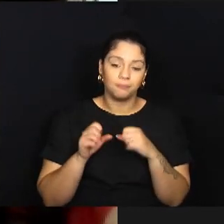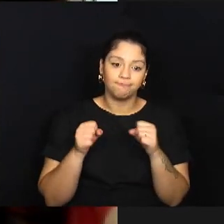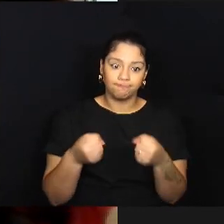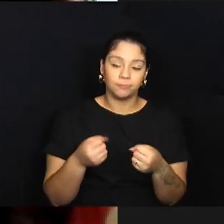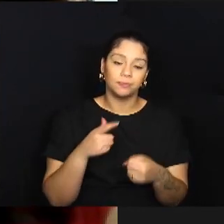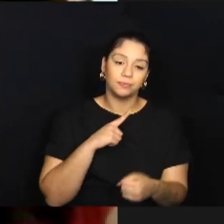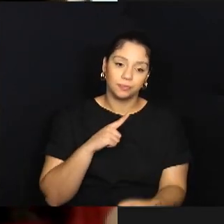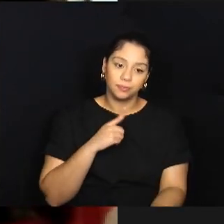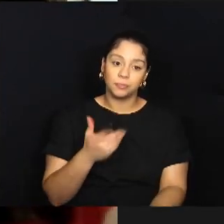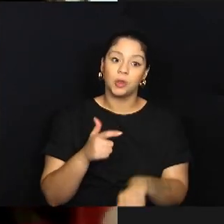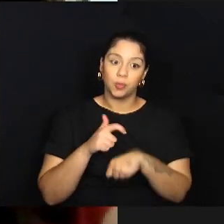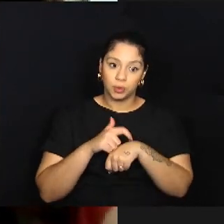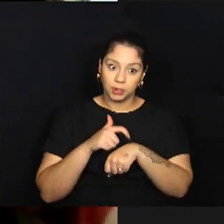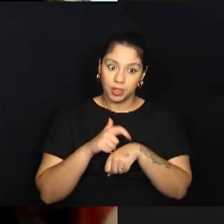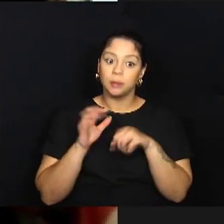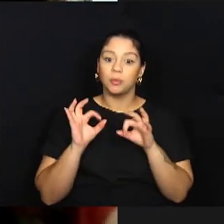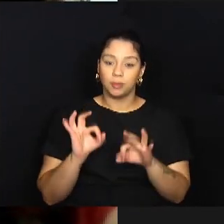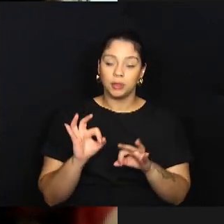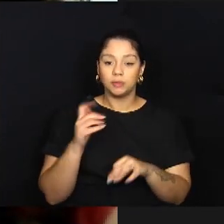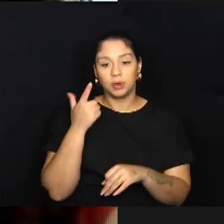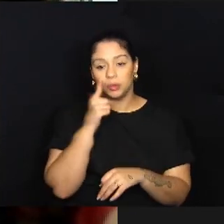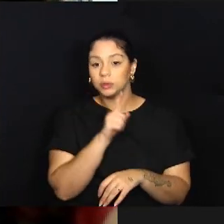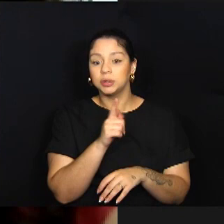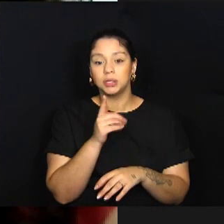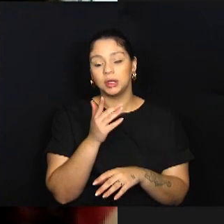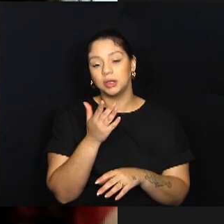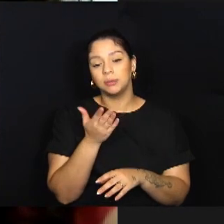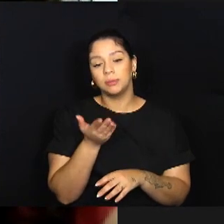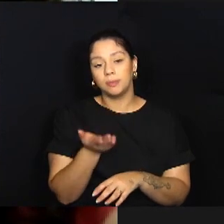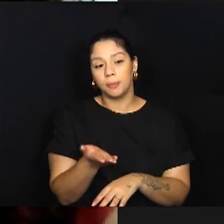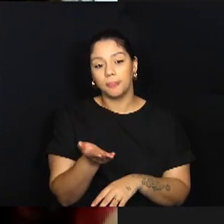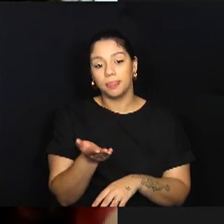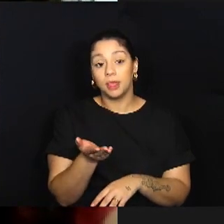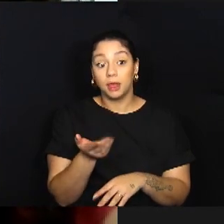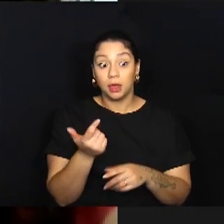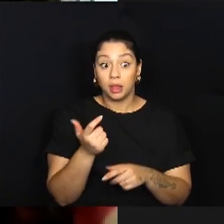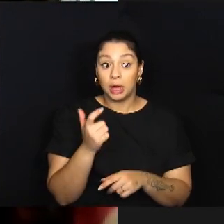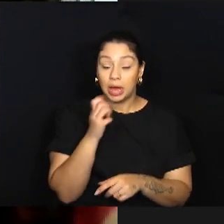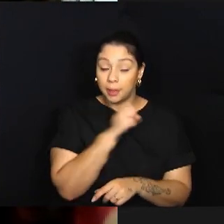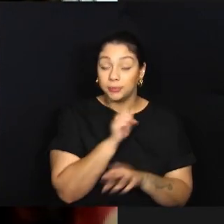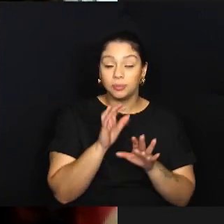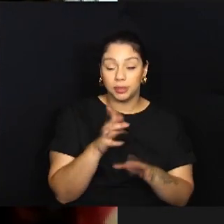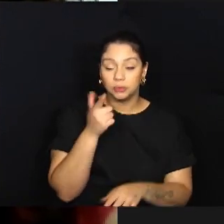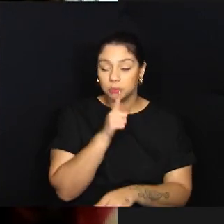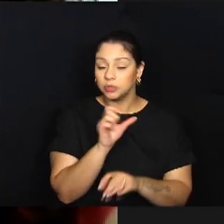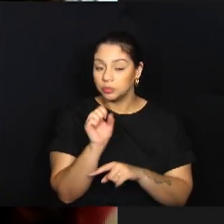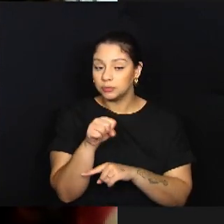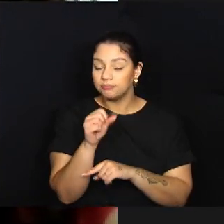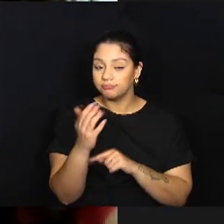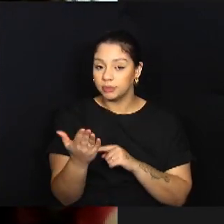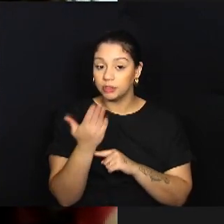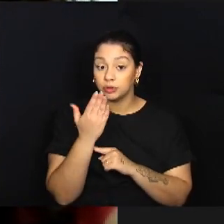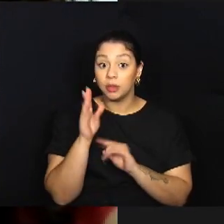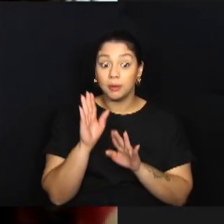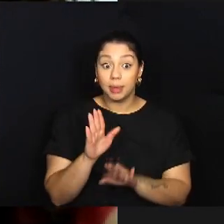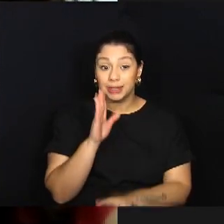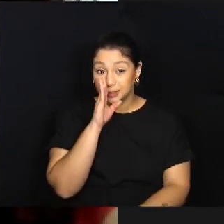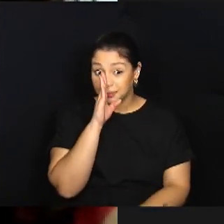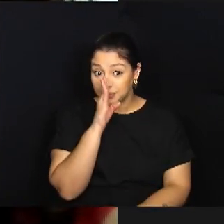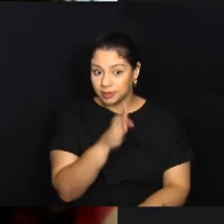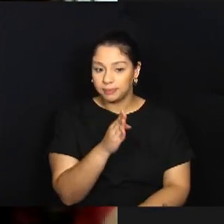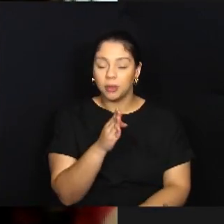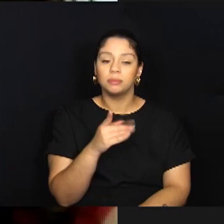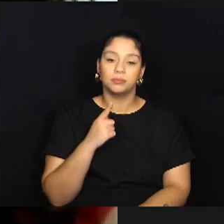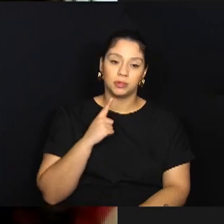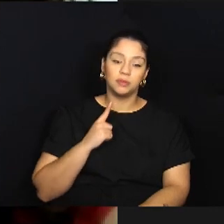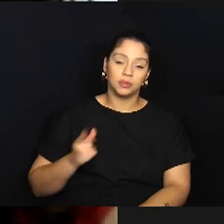demanda um tempo grande para você ir atrás, até conseguir coisa, mas a gente conseguiu uma ajuda. Mas o grosso mesmo a gente